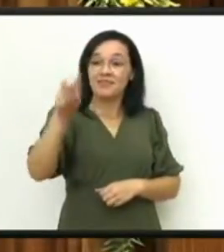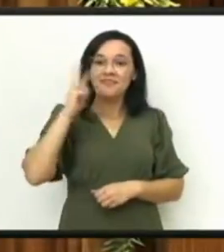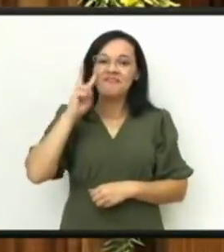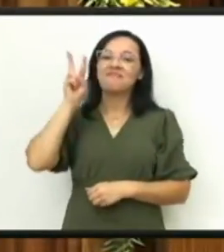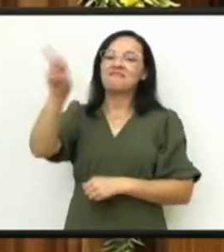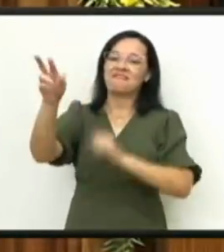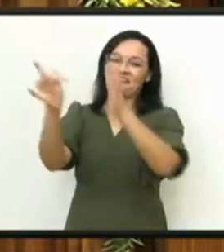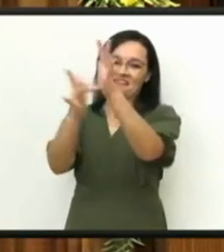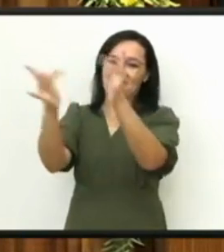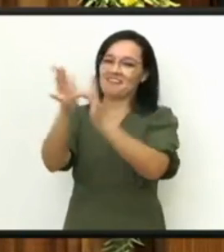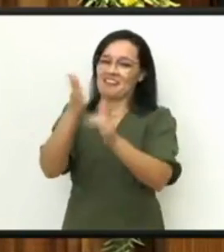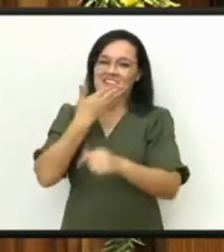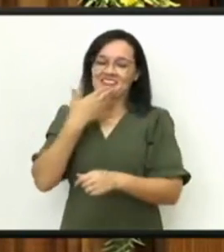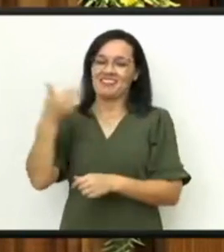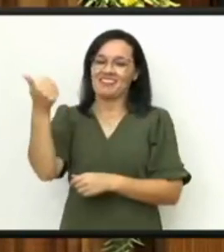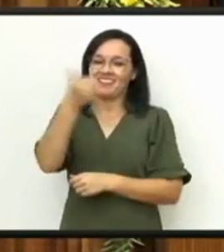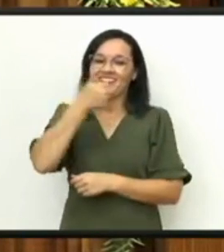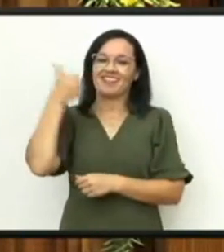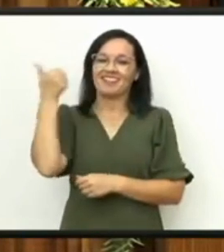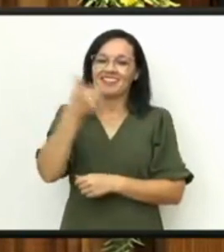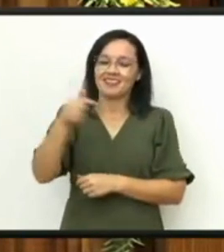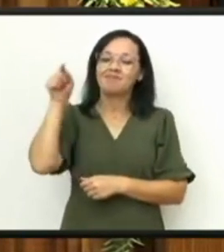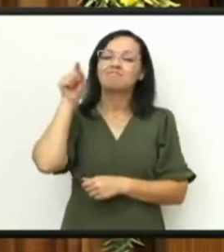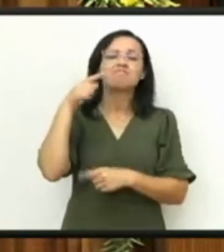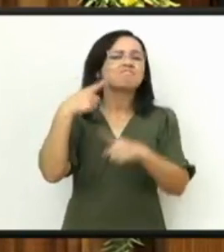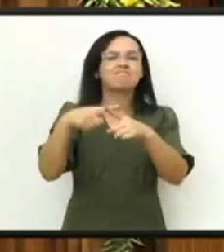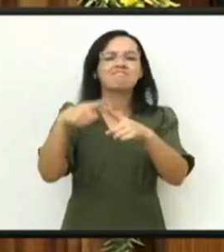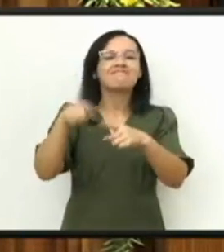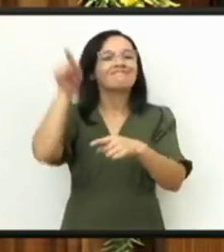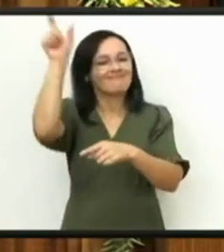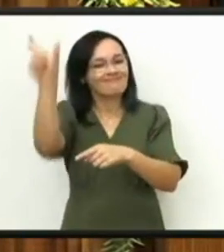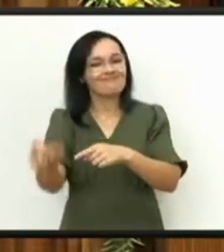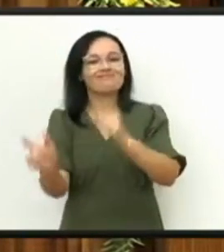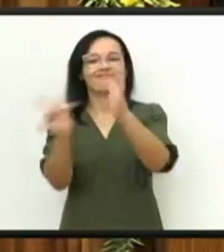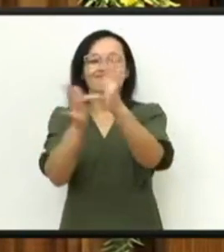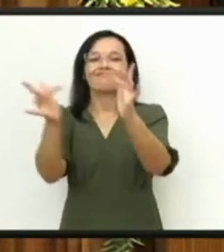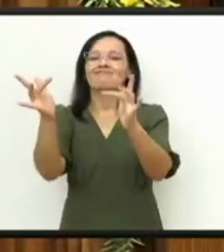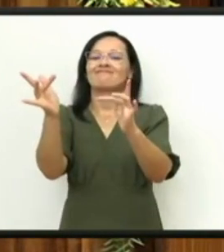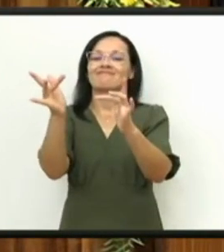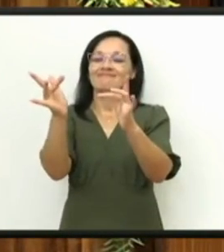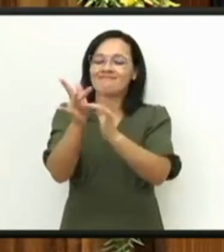como ver a Cristo, pois nunca